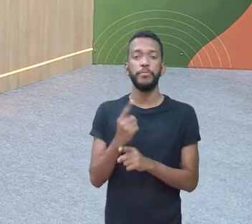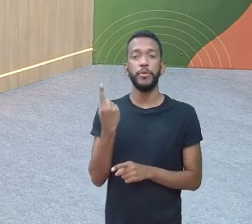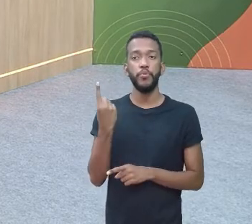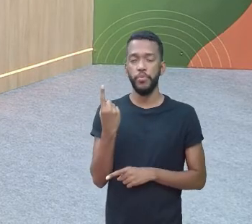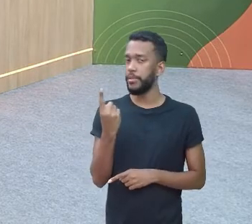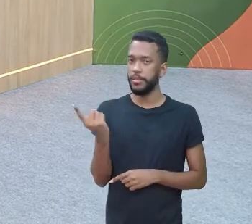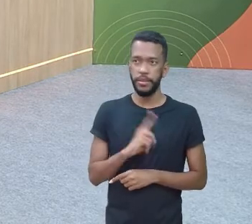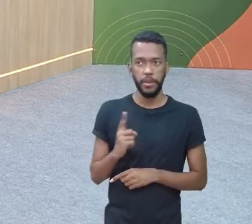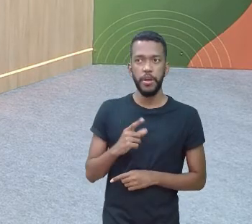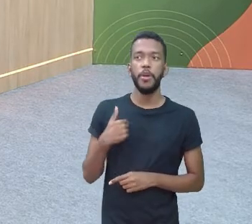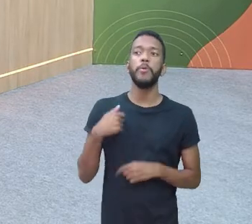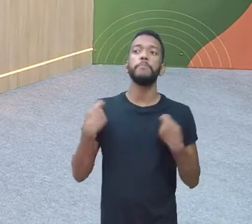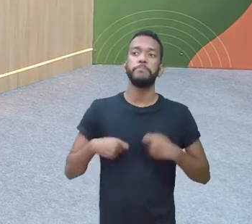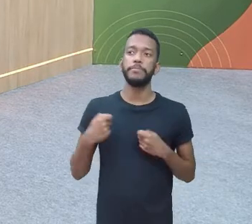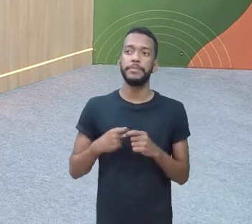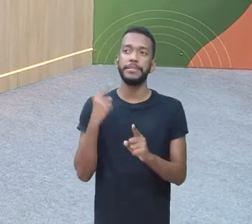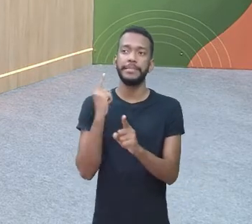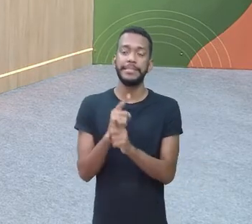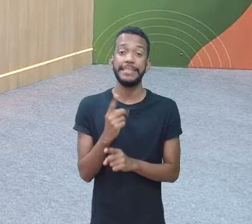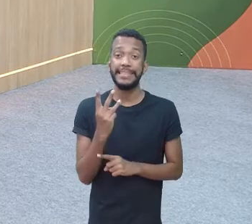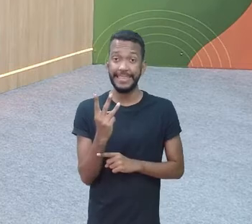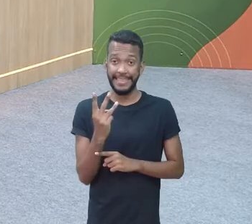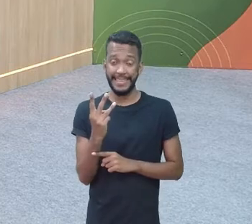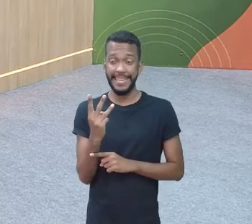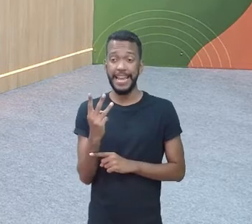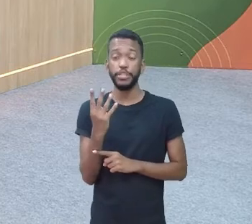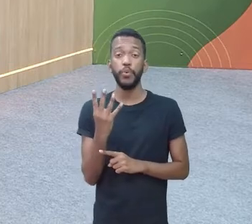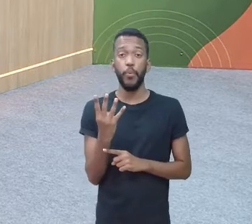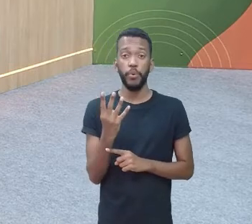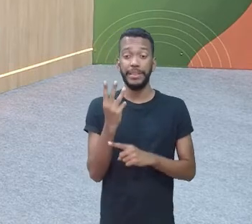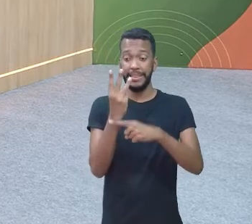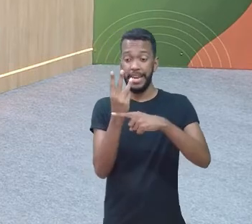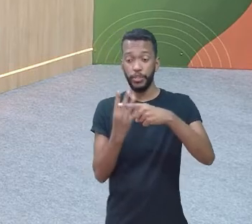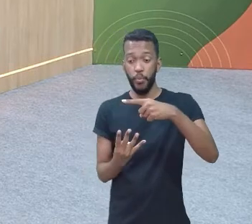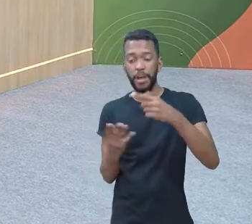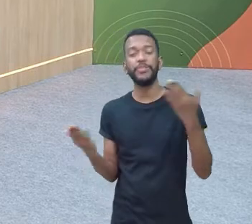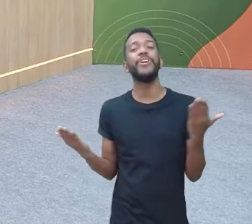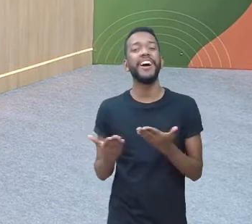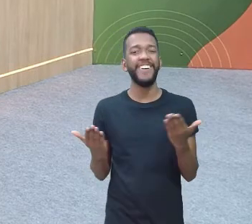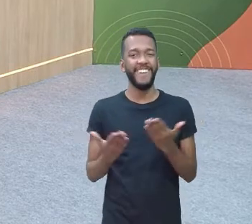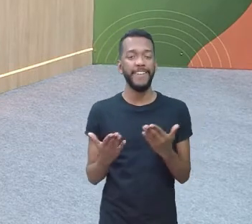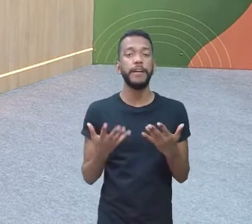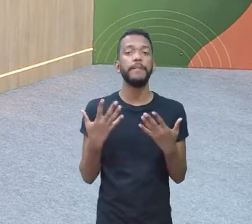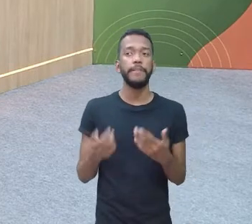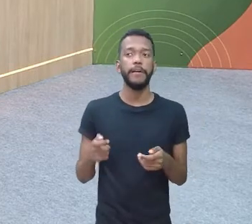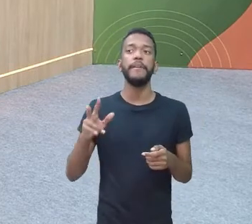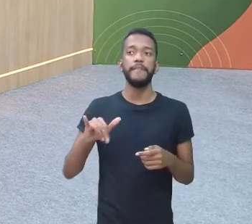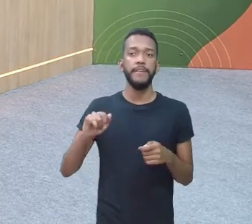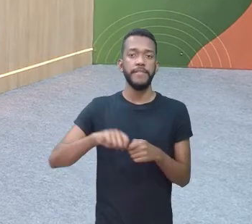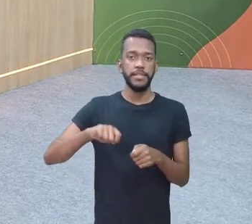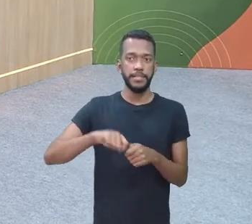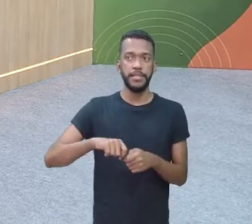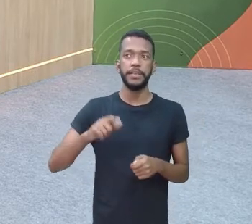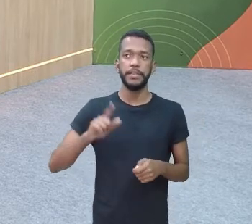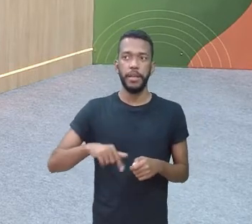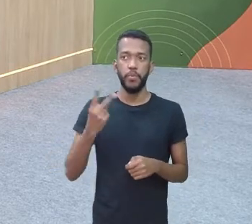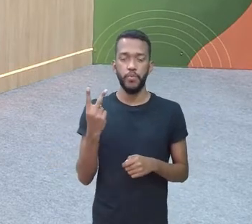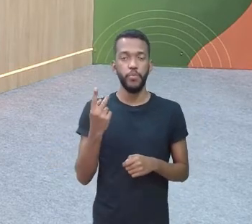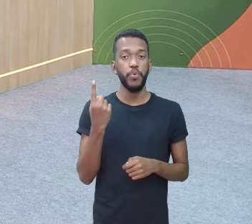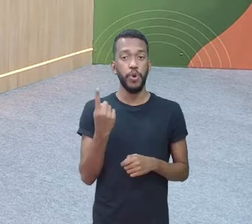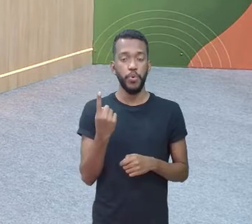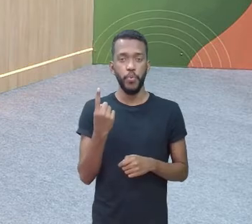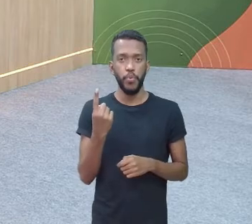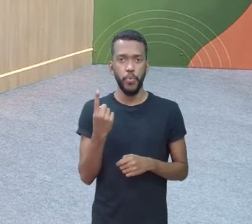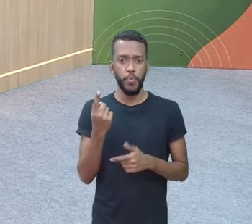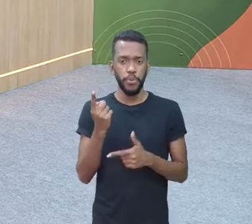Eu preciso descobrir quanto que é 3/4 agora. Então, a gente vai fazer mais de um processo, né? Vai fazer mais de uma